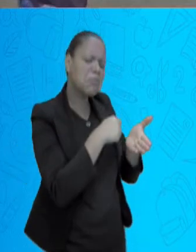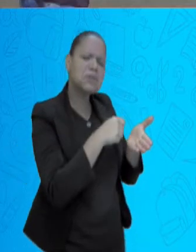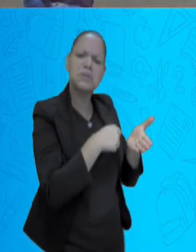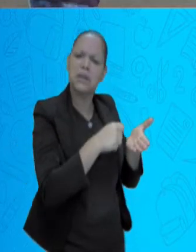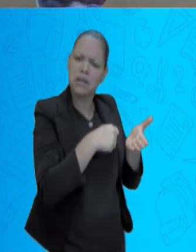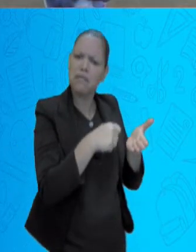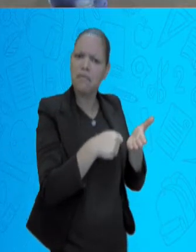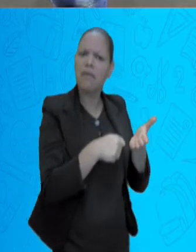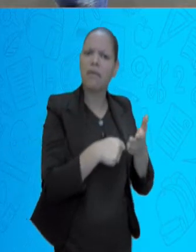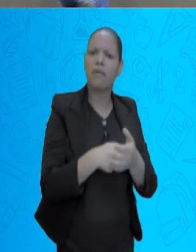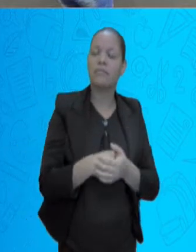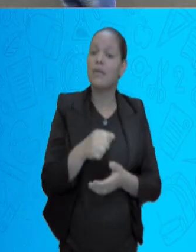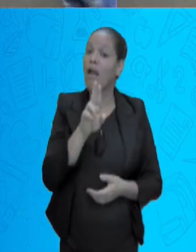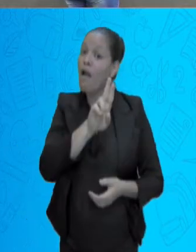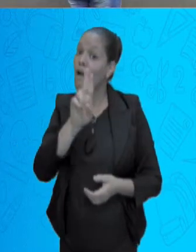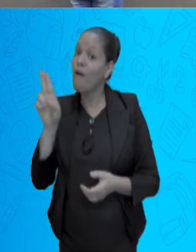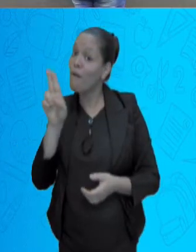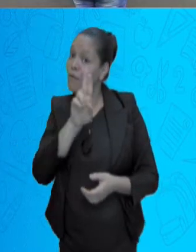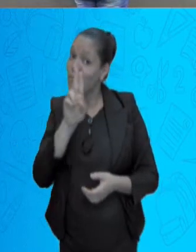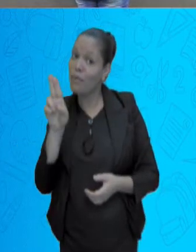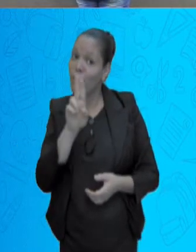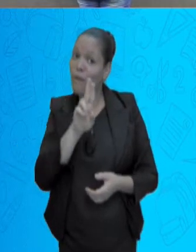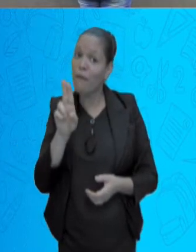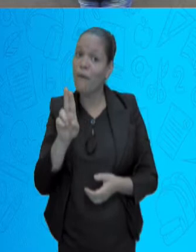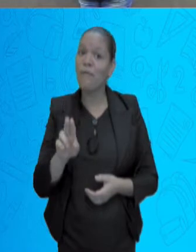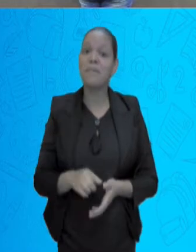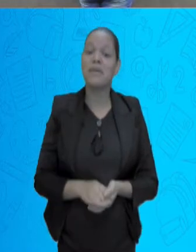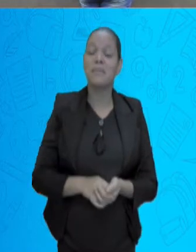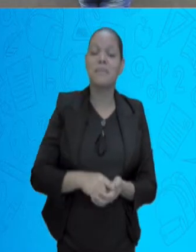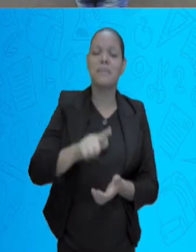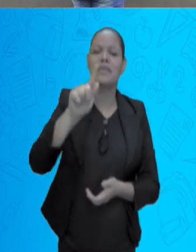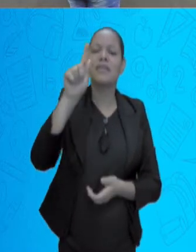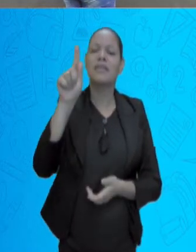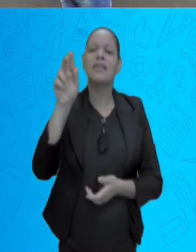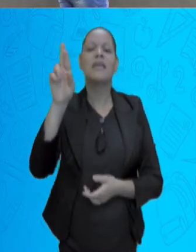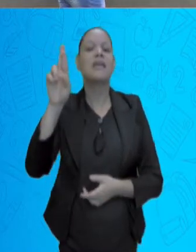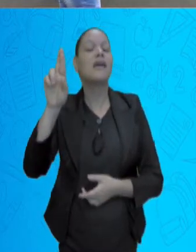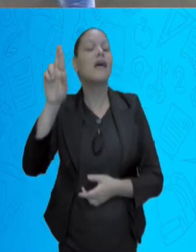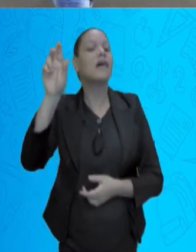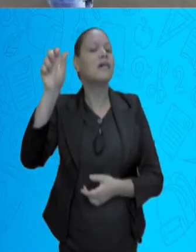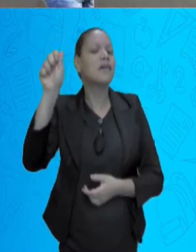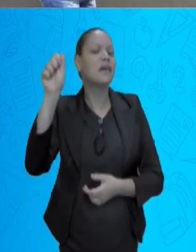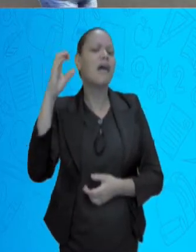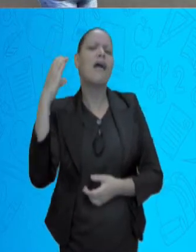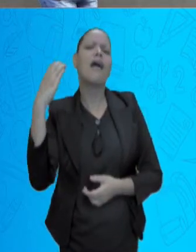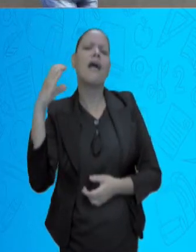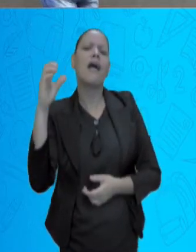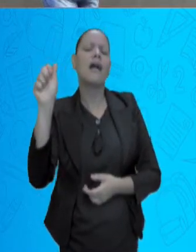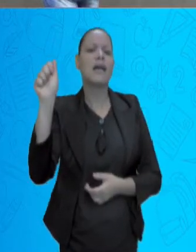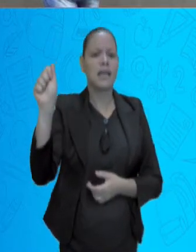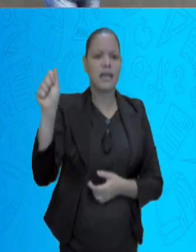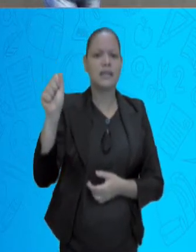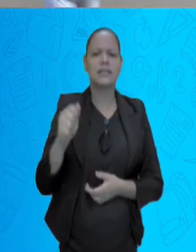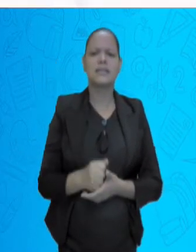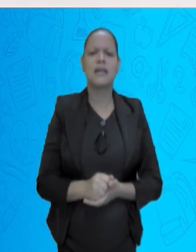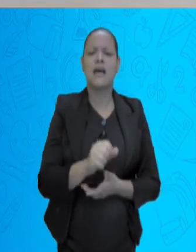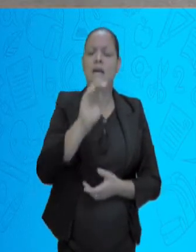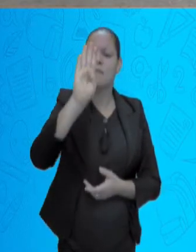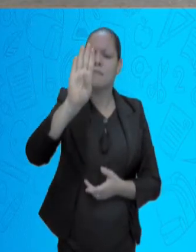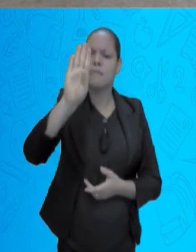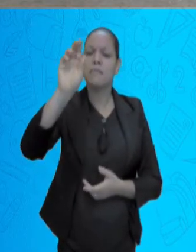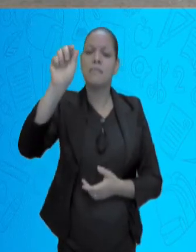A autora do texto está aqui no finalzinho do texto, Graça Batitucci.